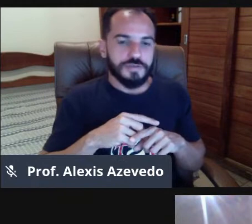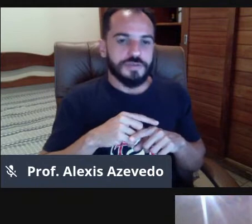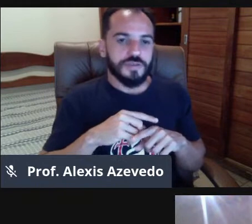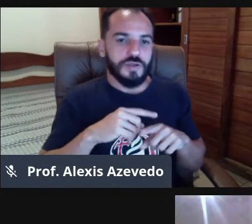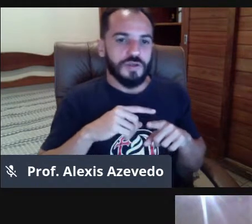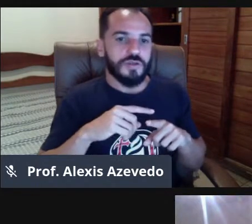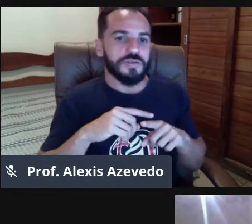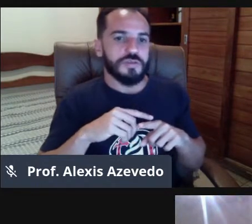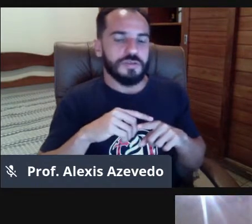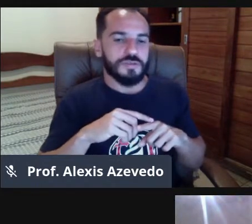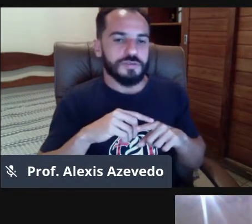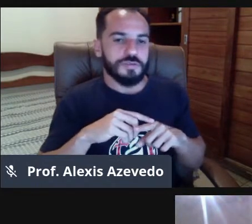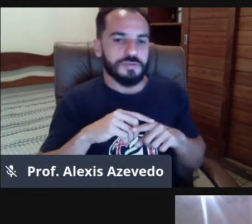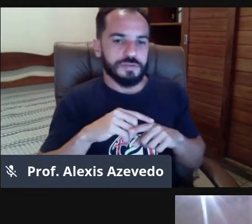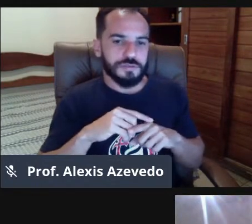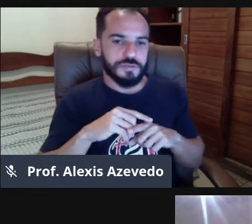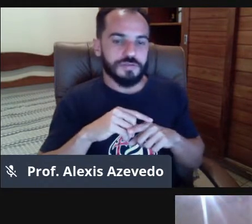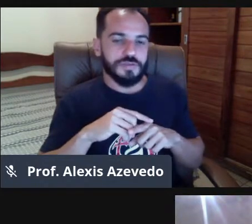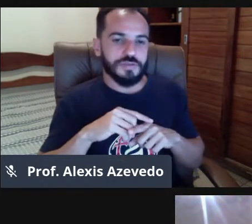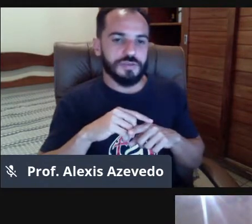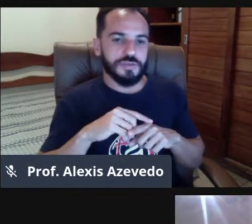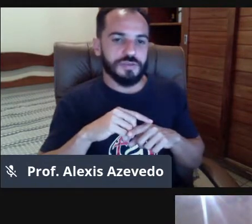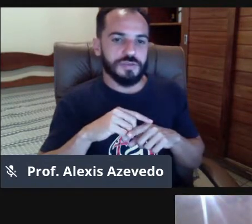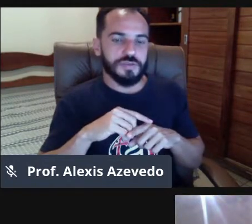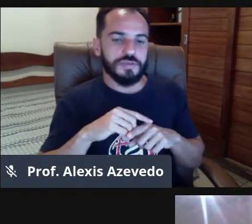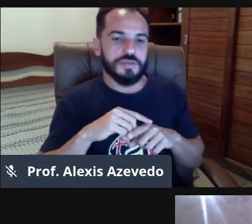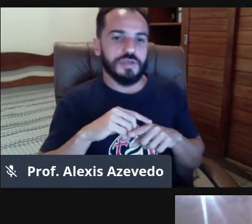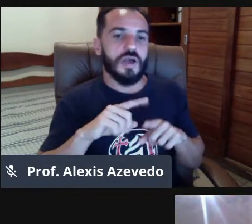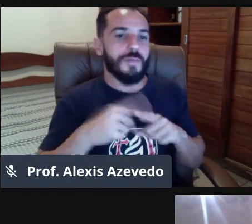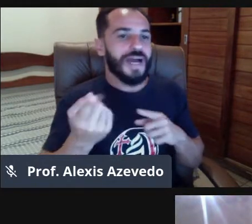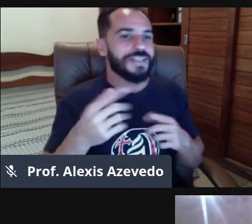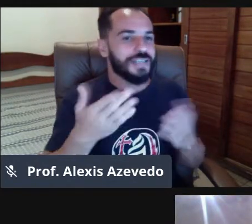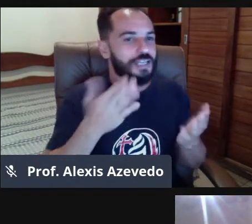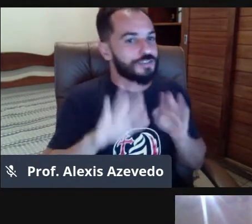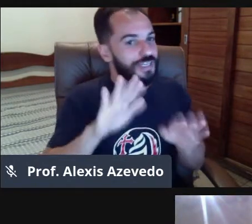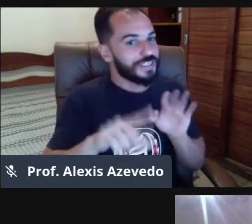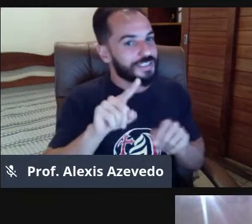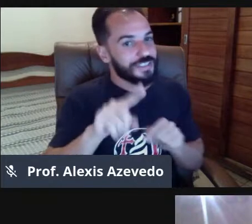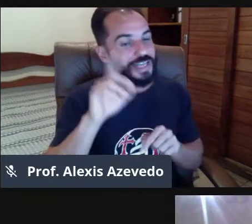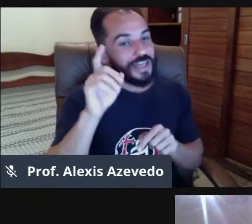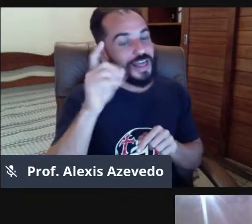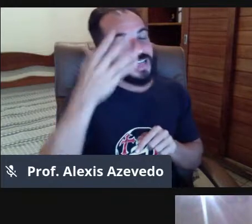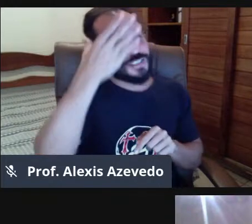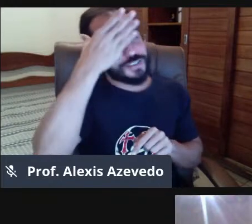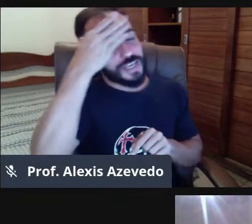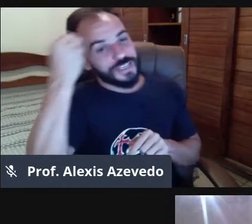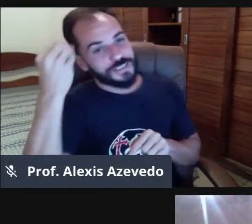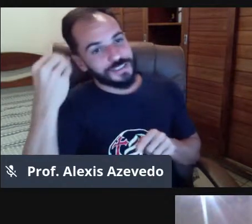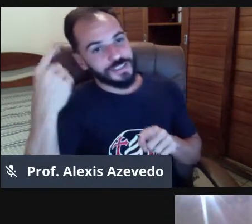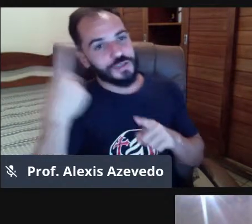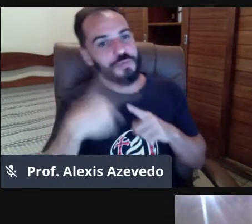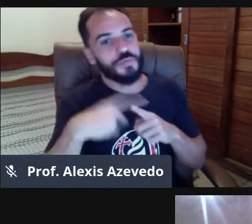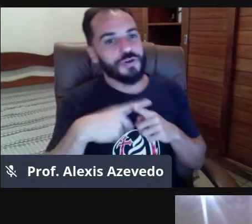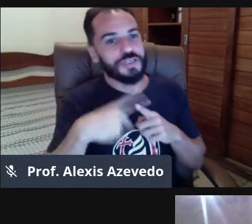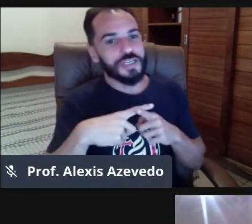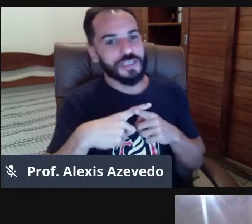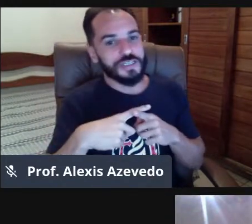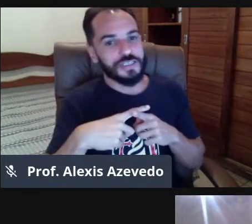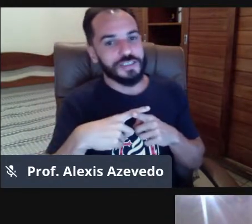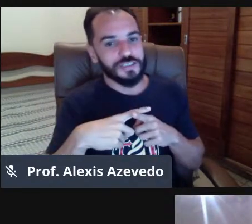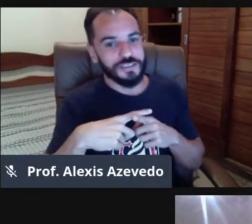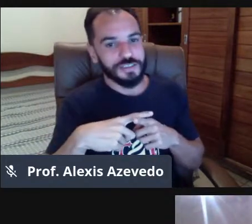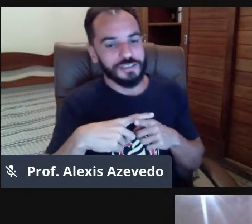de fora, e às vezes eu esqueço, estou lá dentro da sala da diretoria, quando eu ouço